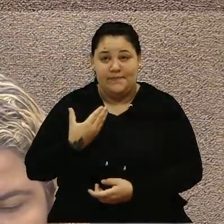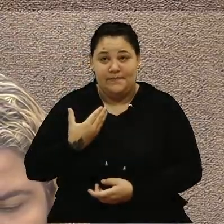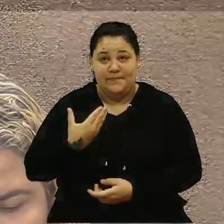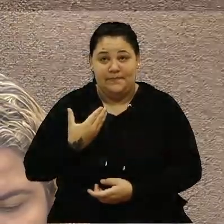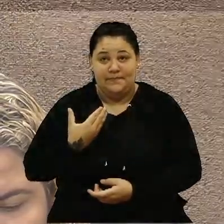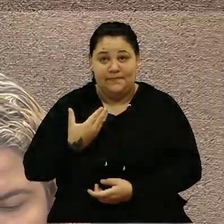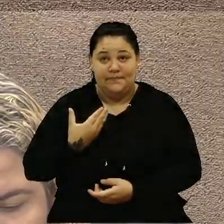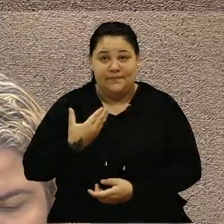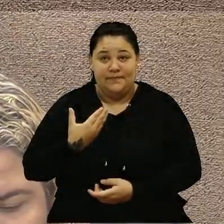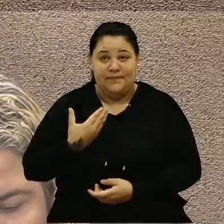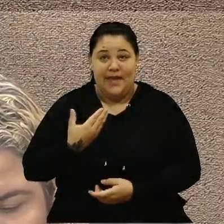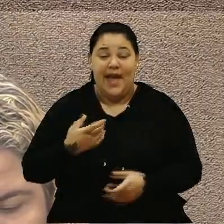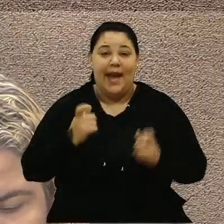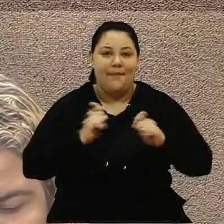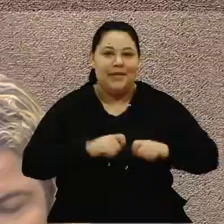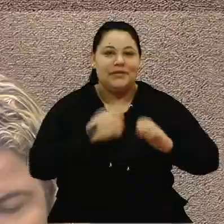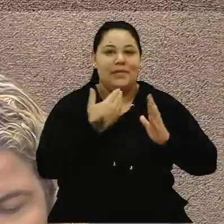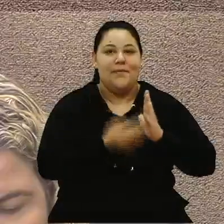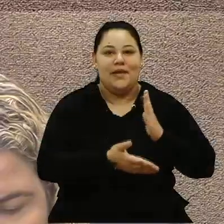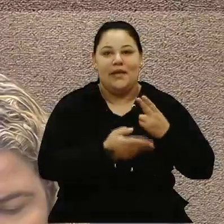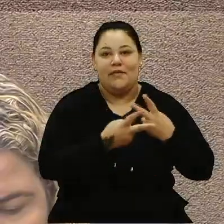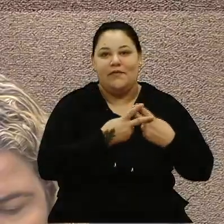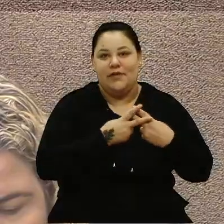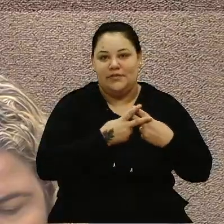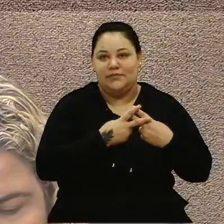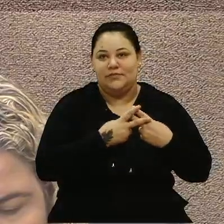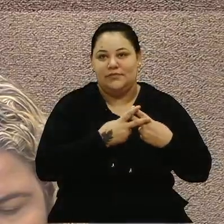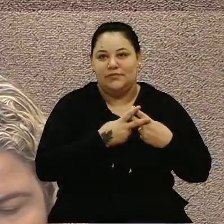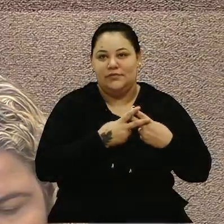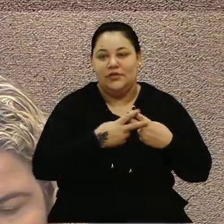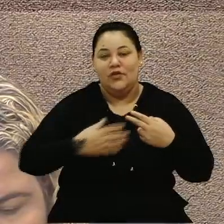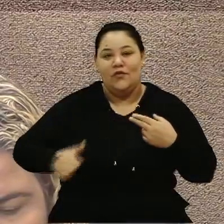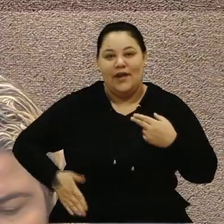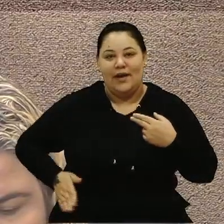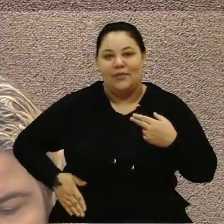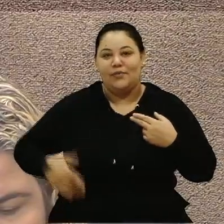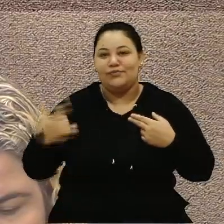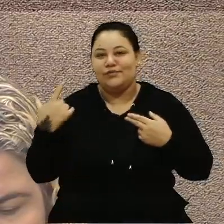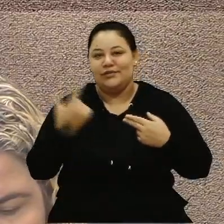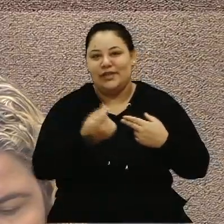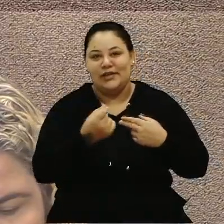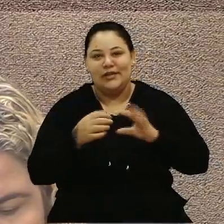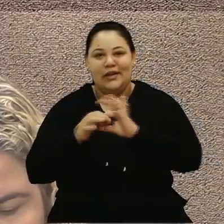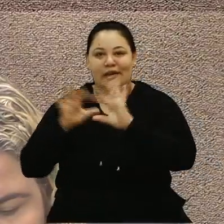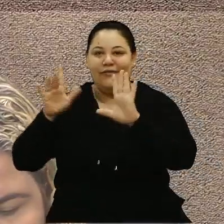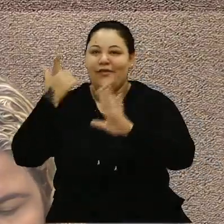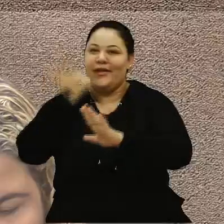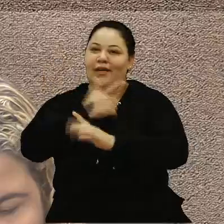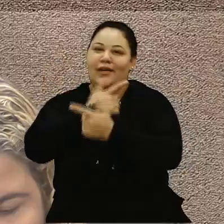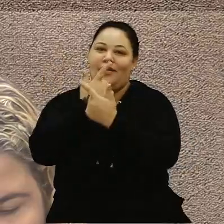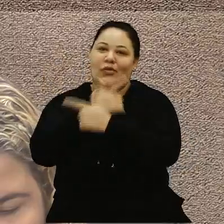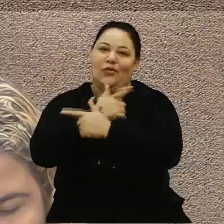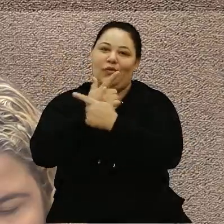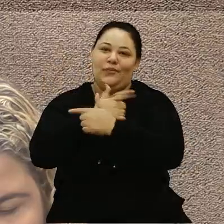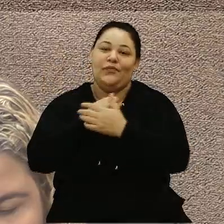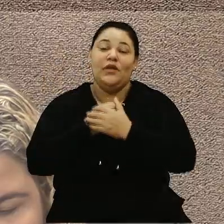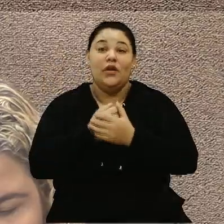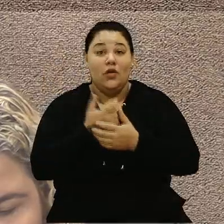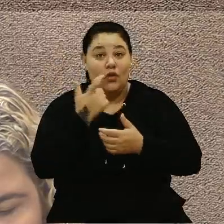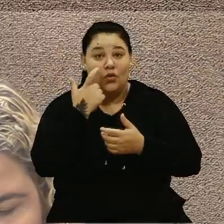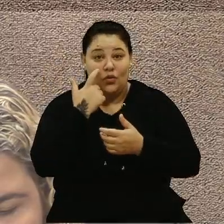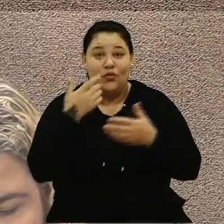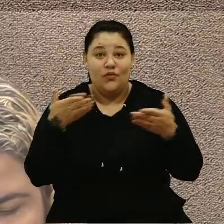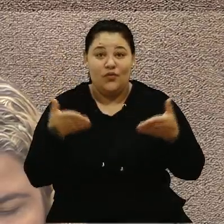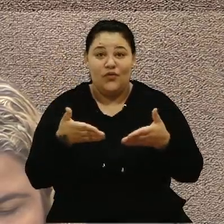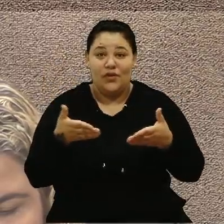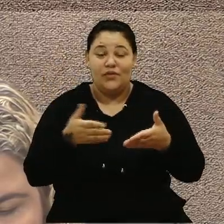é capaz dele perder a farda e ir preso e o bandido sair dando risada. Hoje a gente vê o policial arriscar